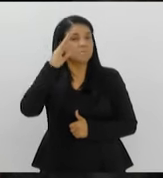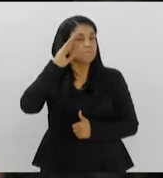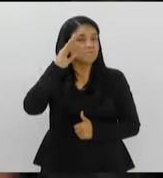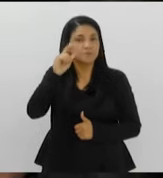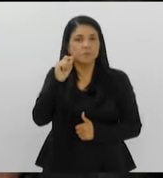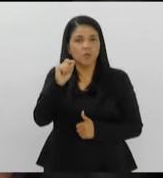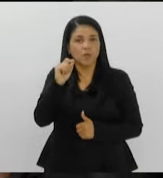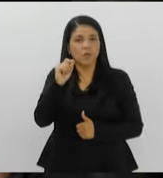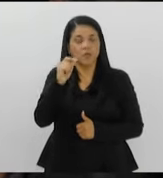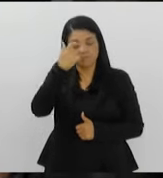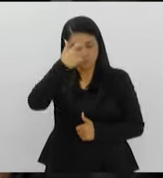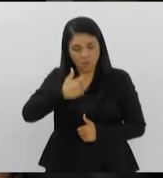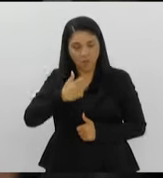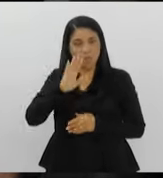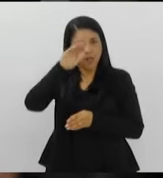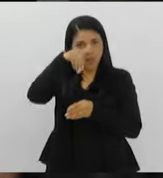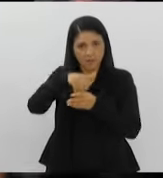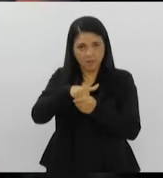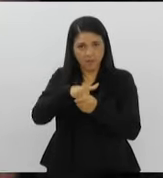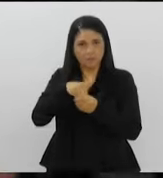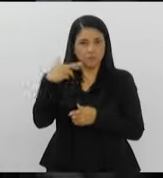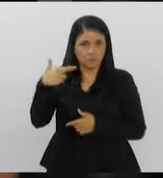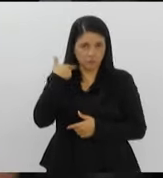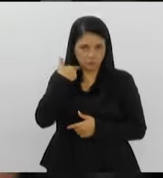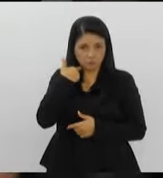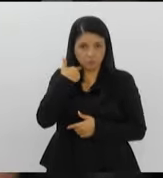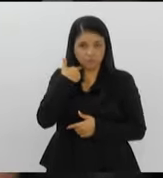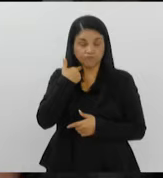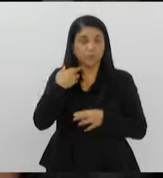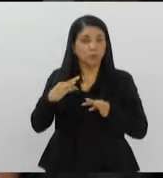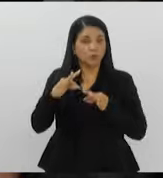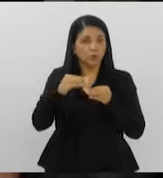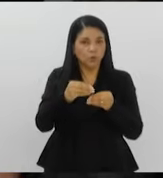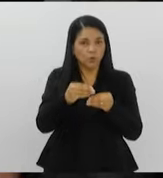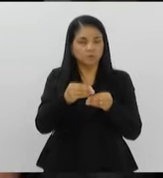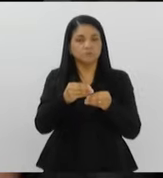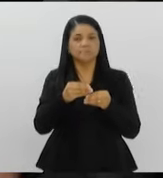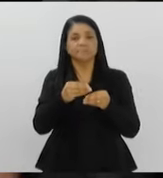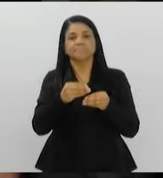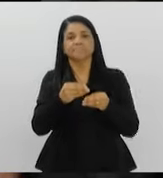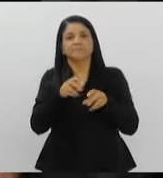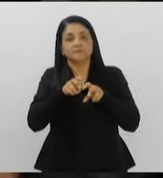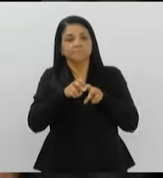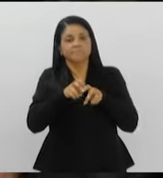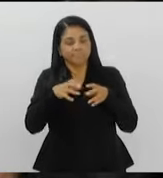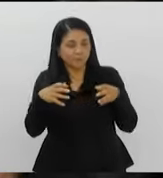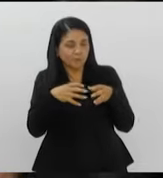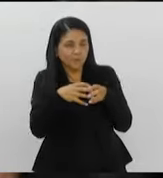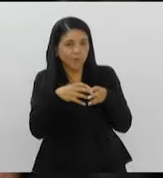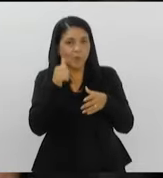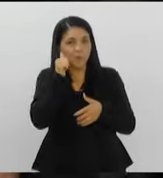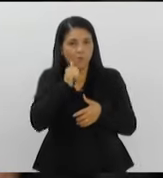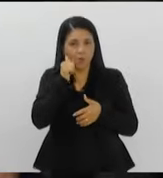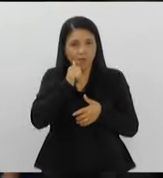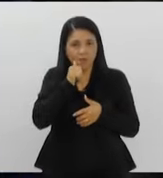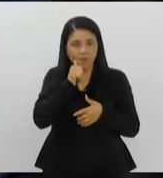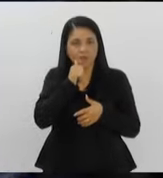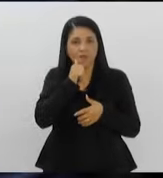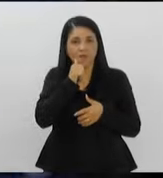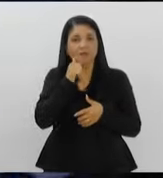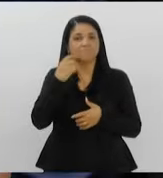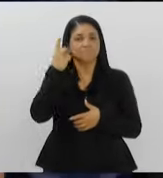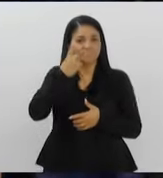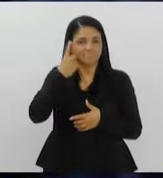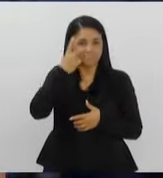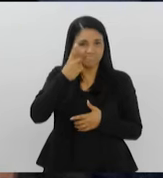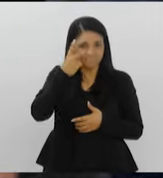como procuradora eleita agora, fazer com que toda essa bancada tão querida, tão fantástica, tão maravilhosa, que é a nossa bancada